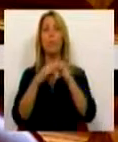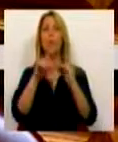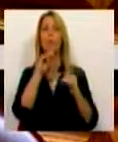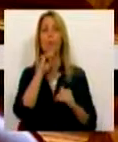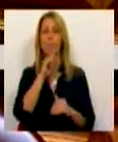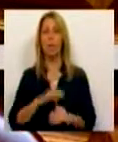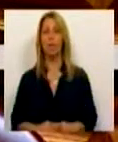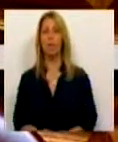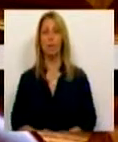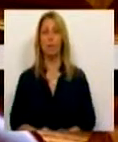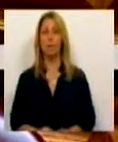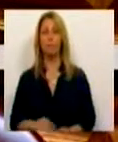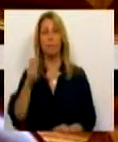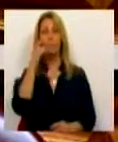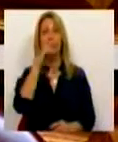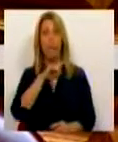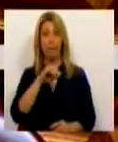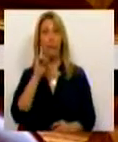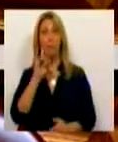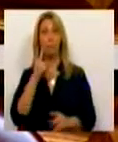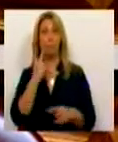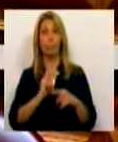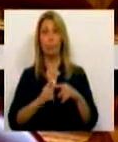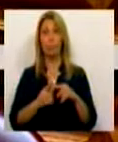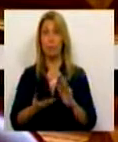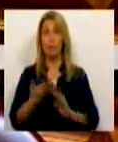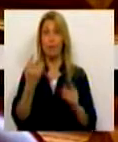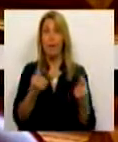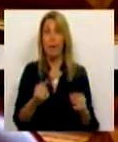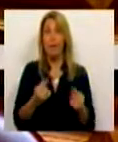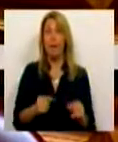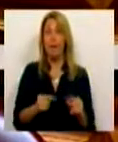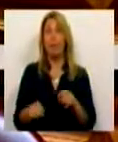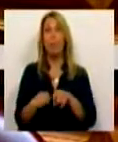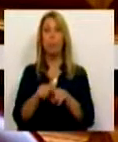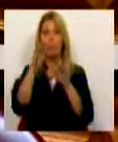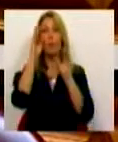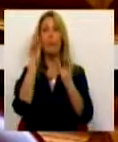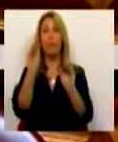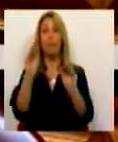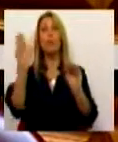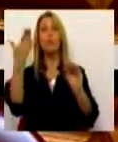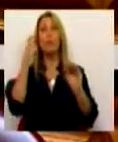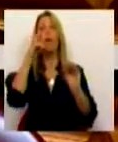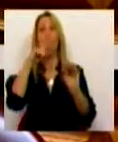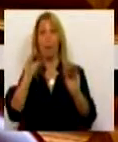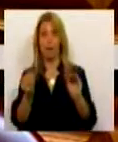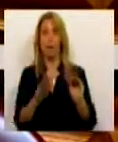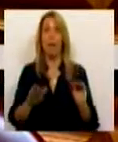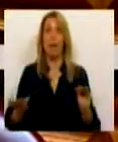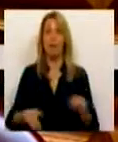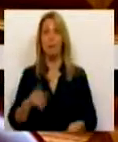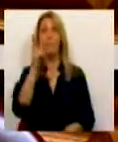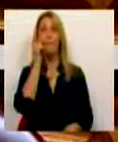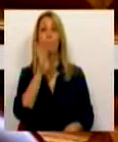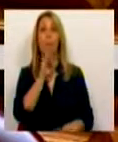oportunidades. Quem ganha com esta política educativa são, em primeira linha, as crianças, os